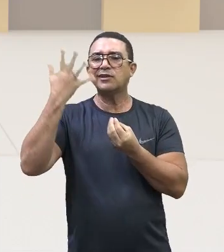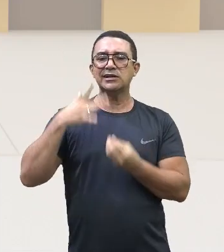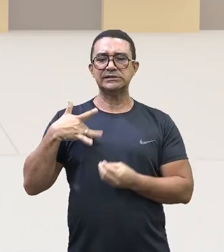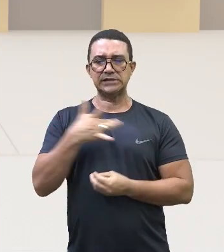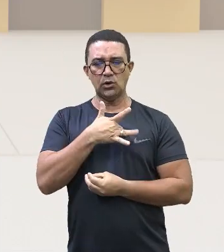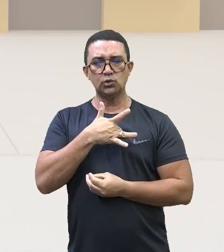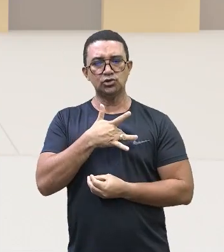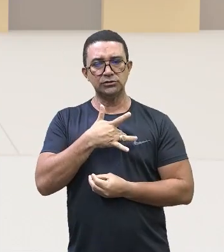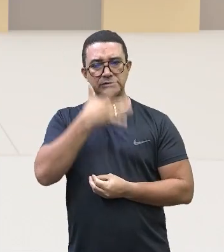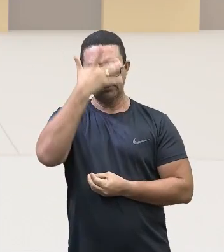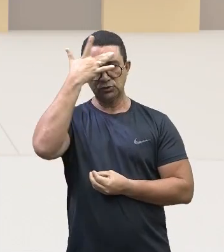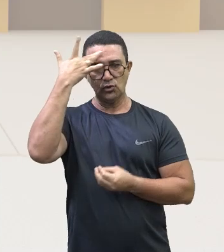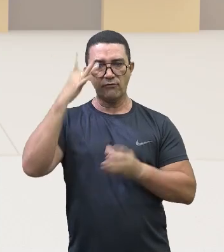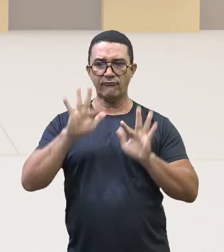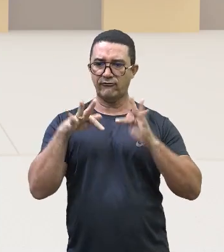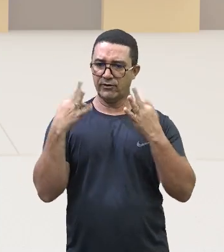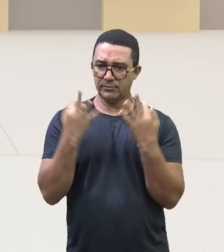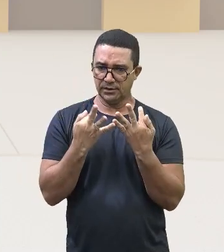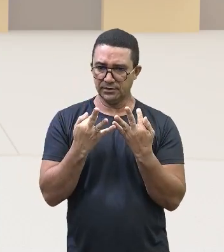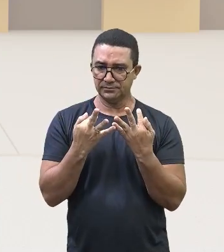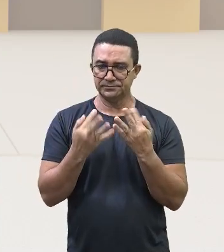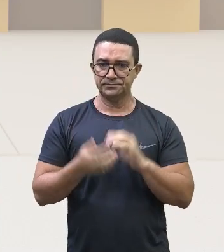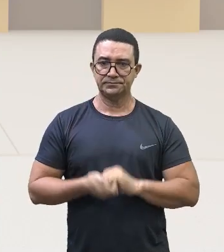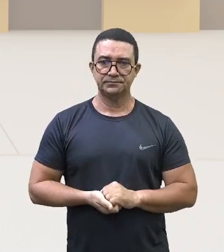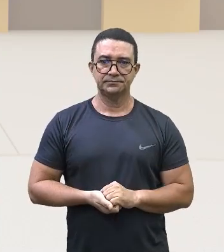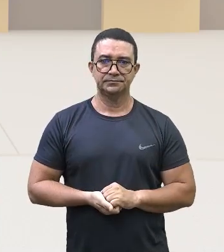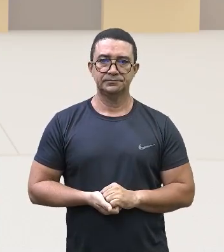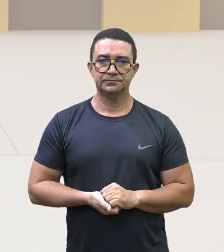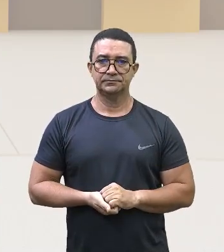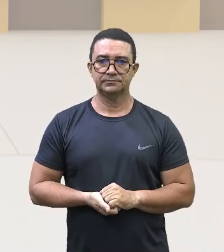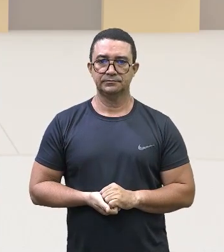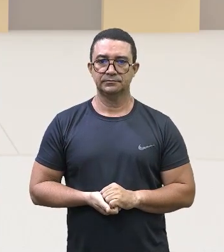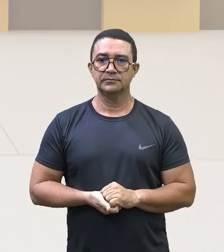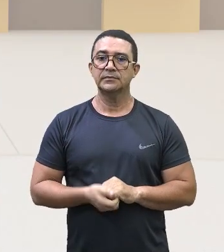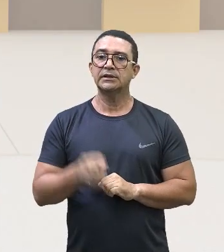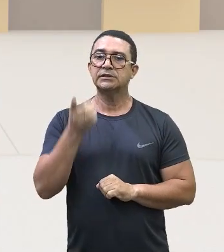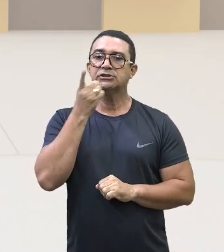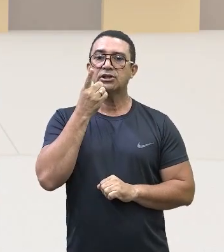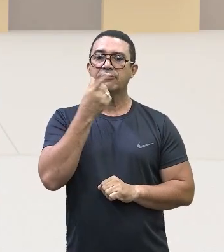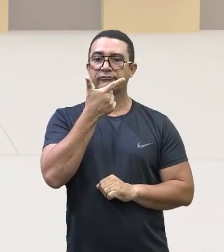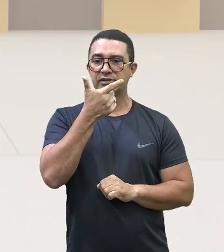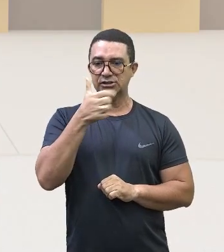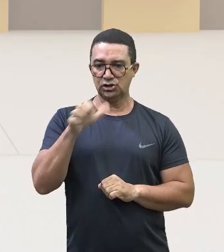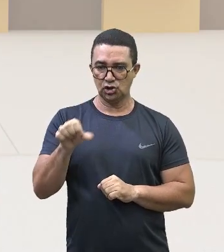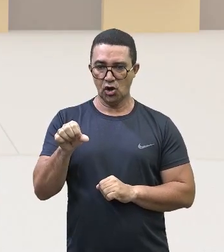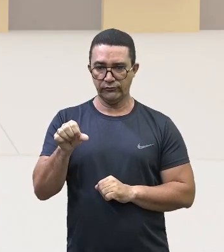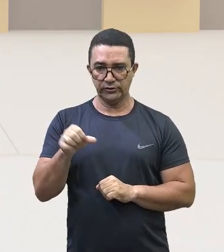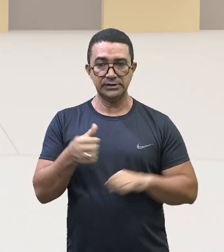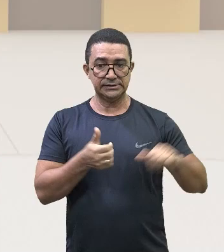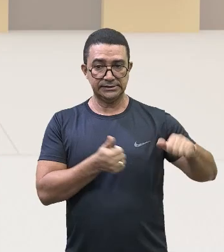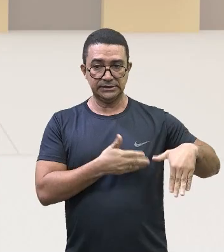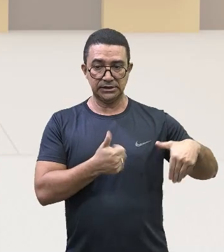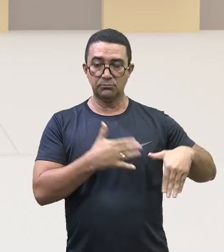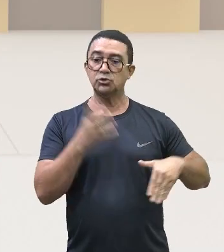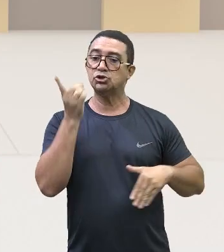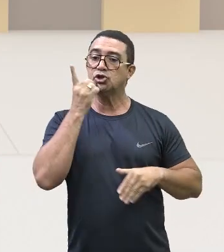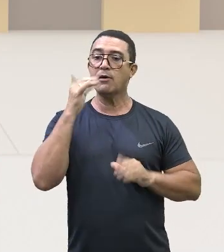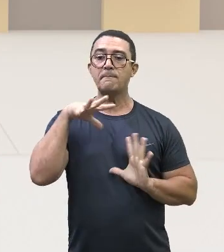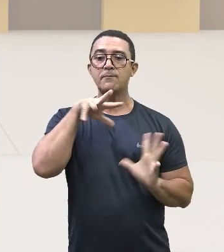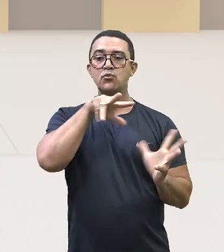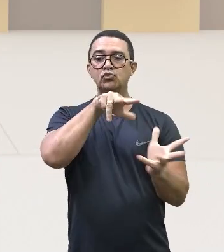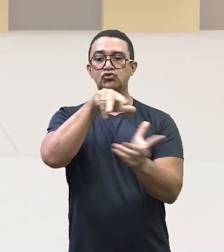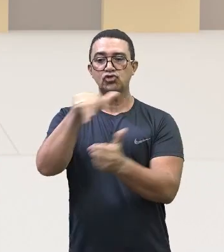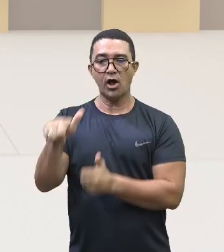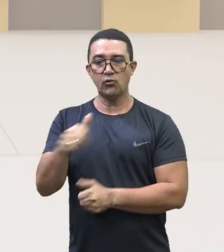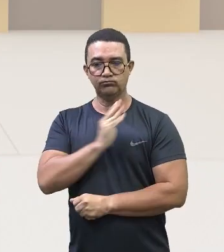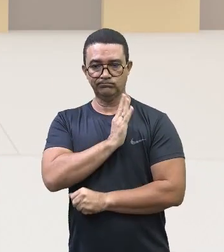que você tem em casa. E tem um dia também do Sim. Mundial do Coração? 29 de setembro é o Dia Mundial do Coração. Então, ela é